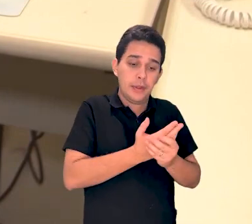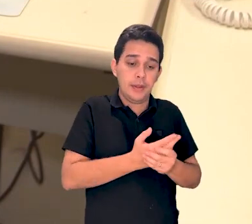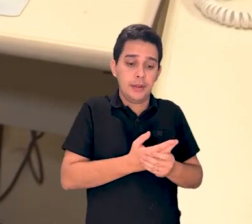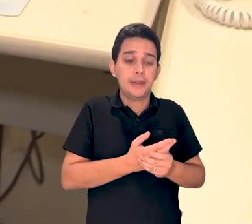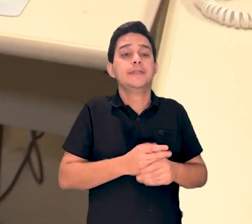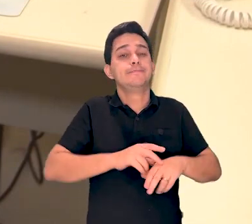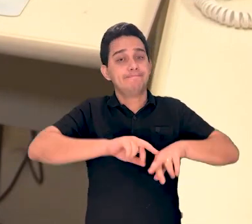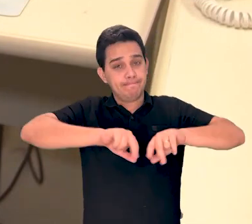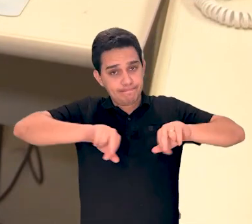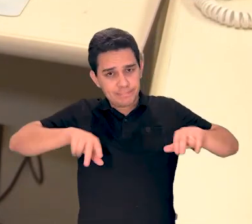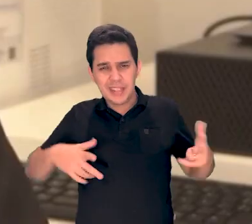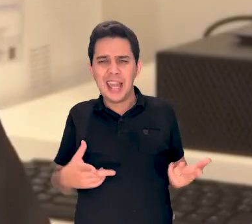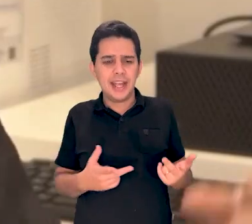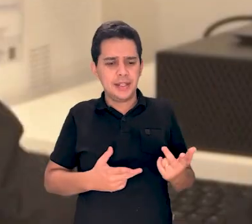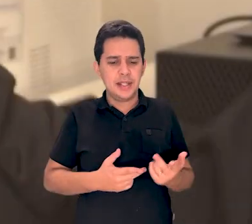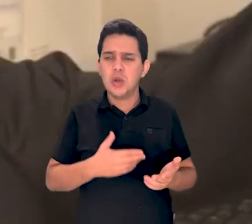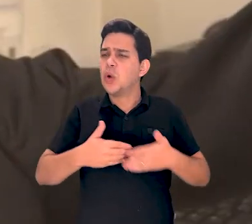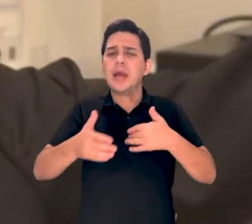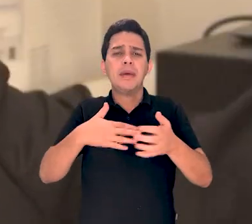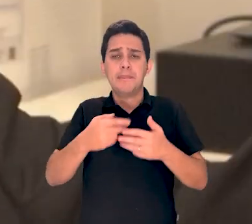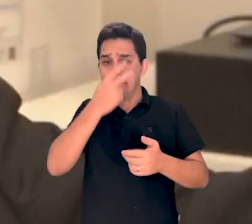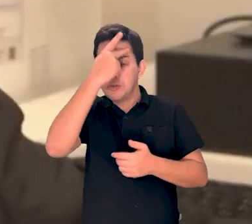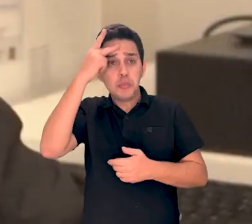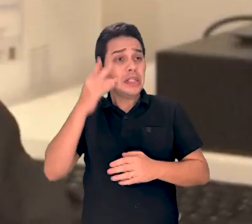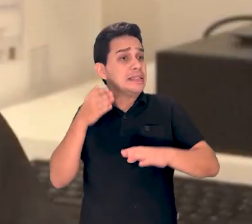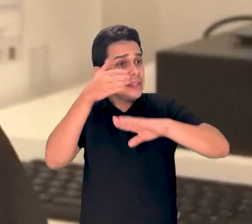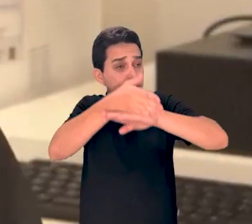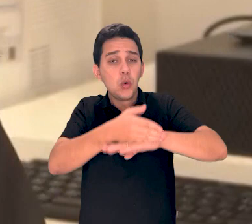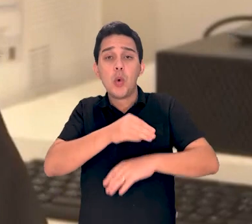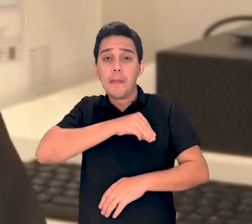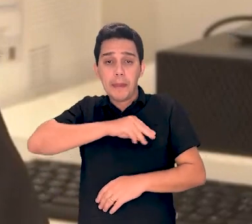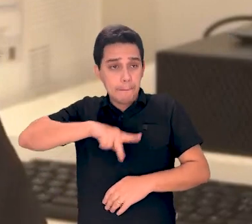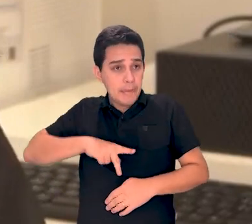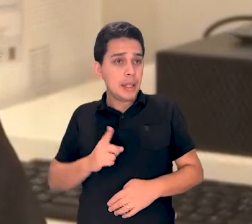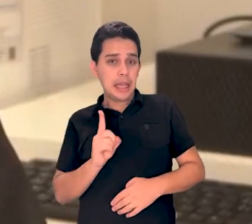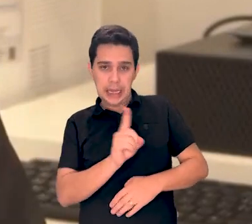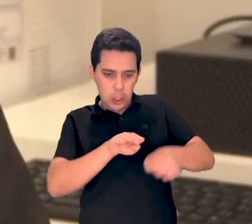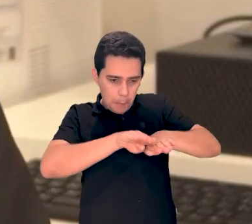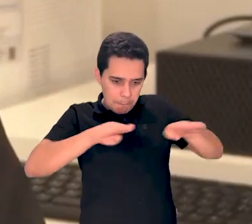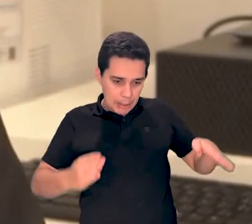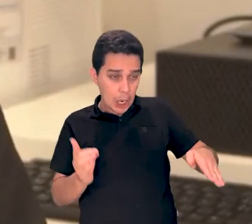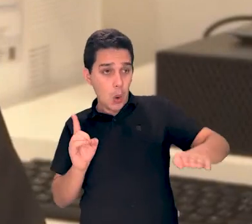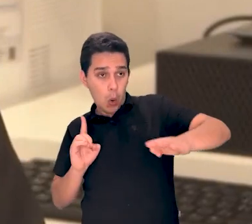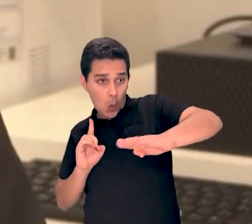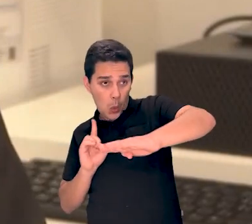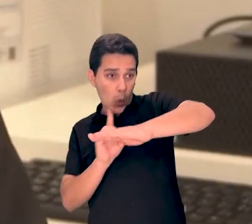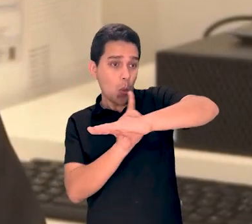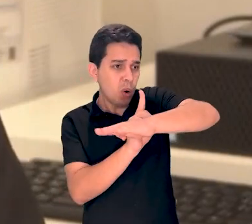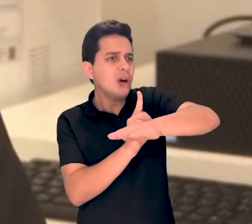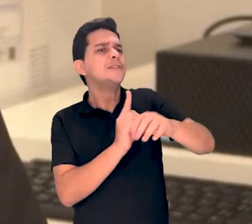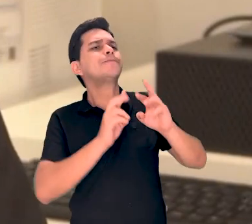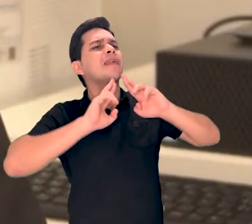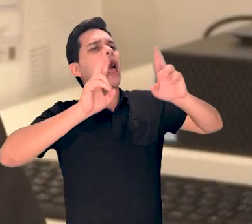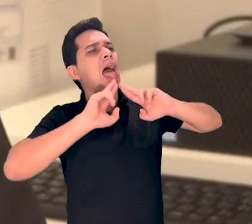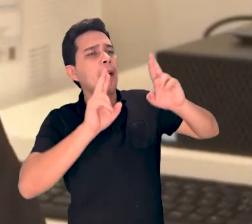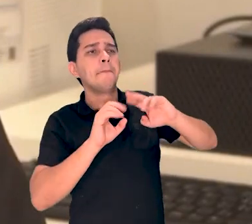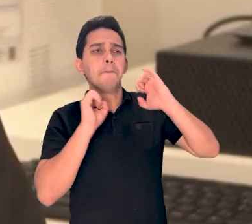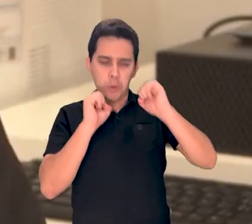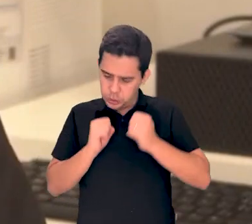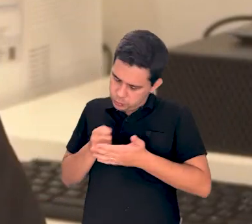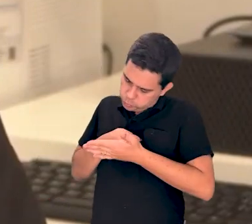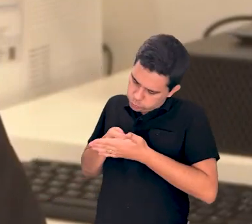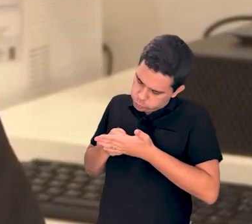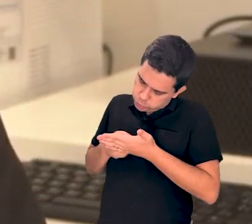também encaminha para gente qualquer meio a pessoa pode vir aqui no Balcão fazer um relato entregar para gente isso vai servir